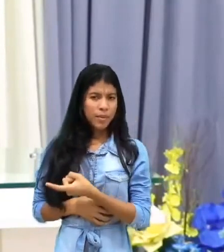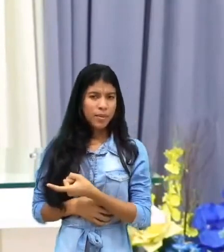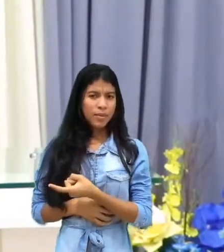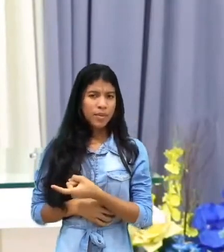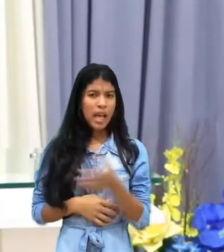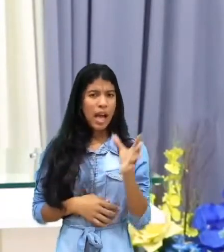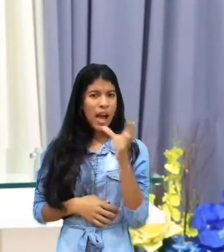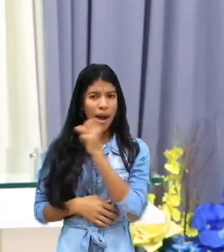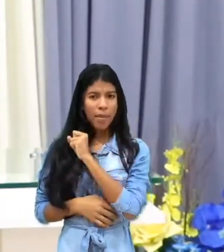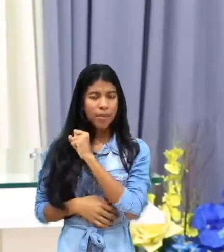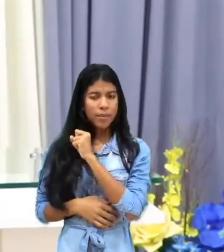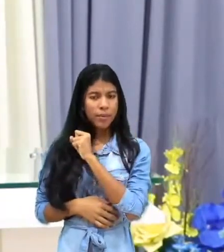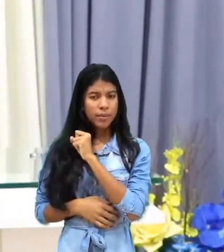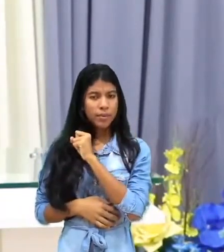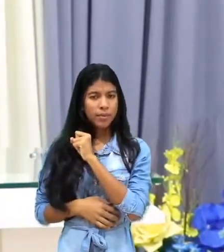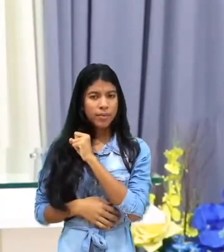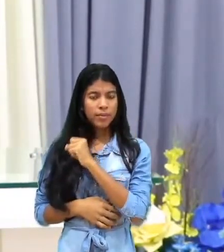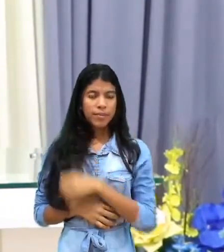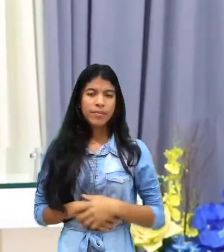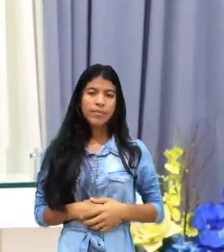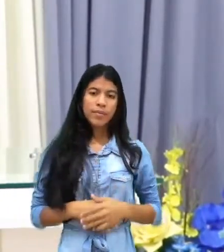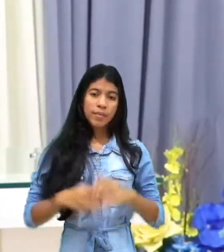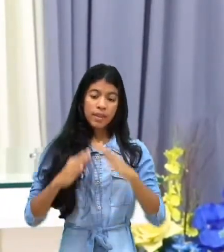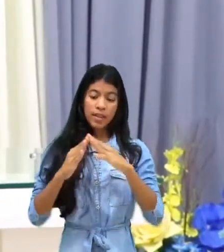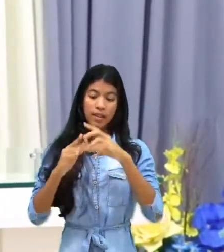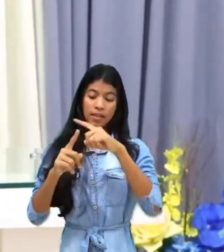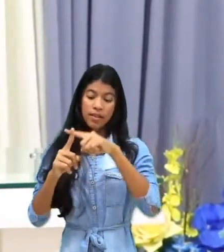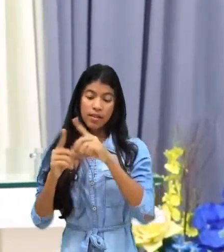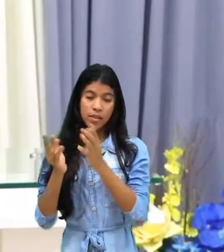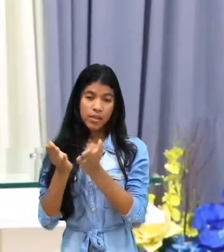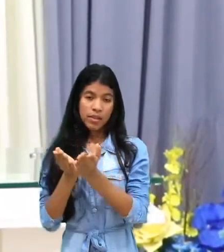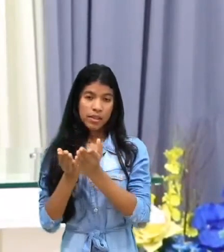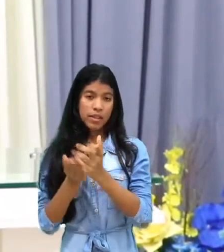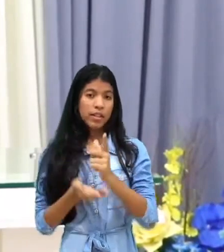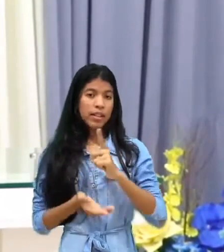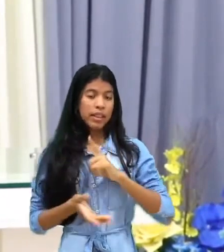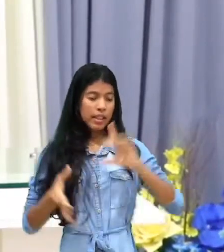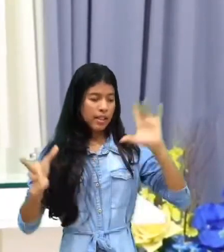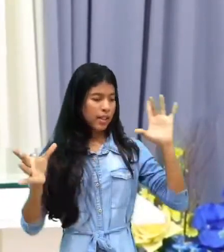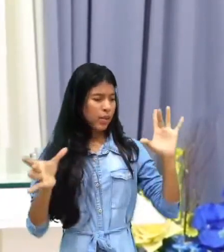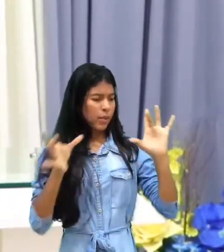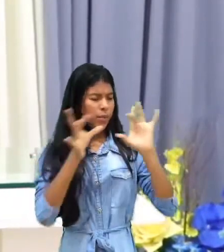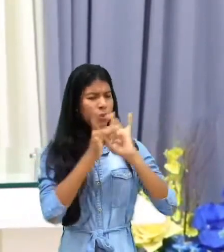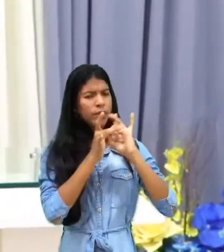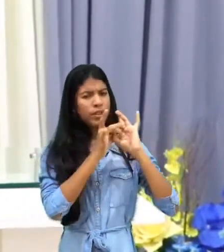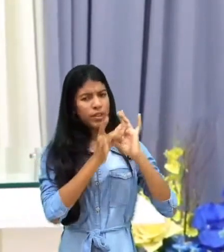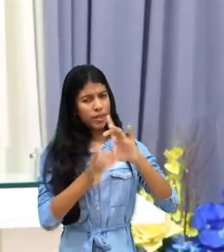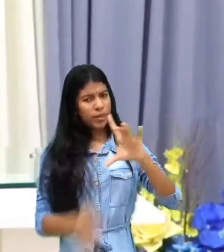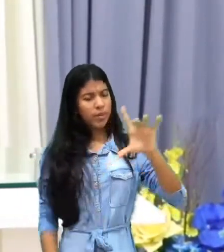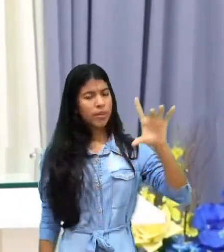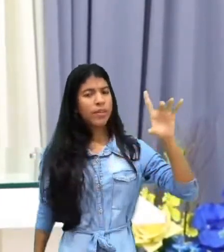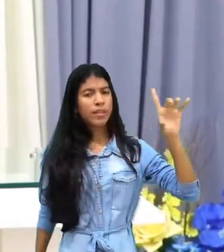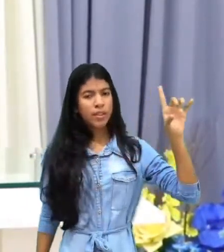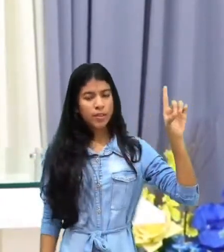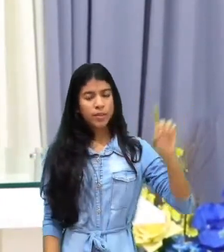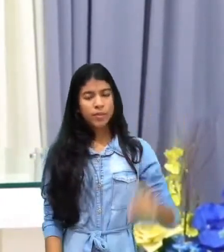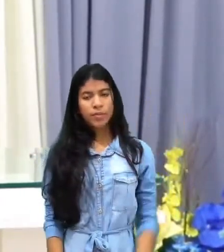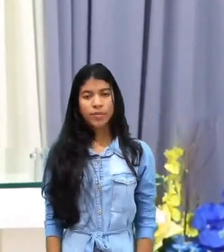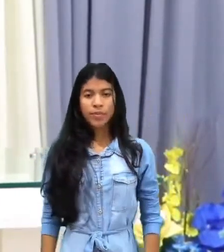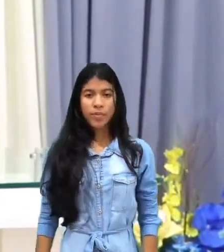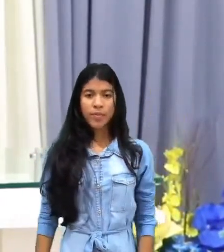instantânea. Igreja que tem comunhão com Deus, igreja que é composta por pessoas que tiveram